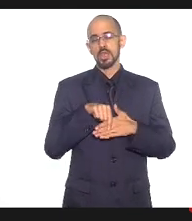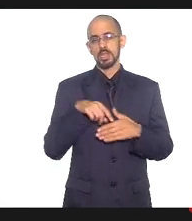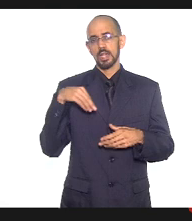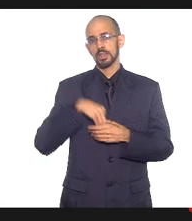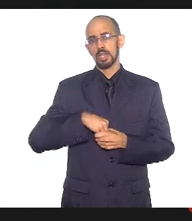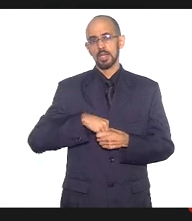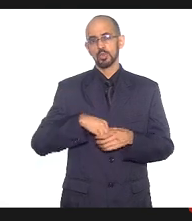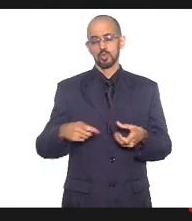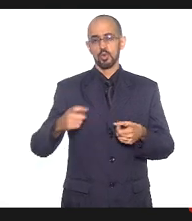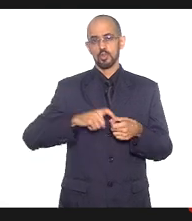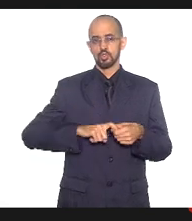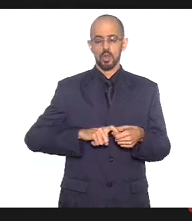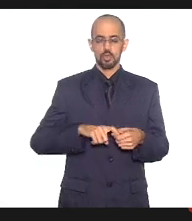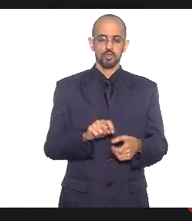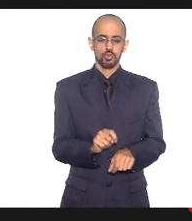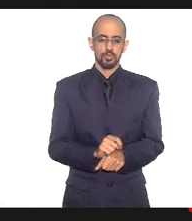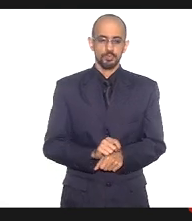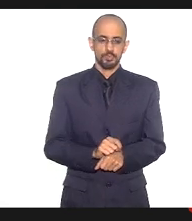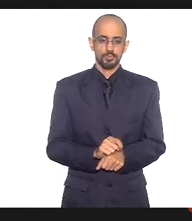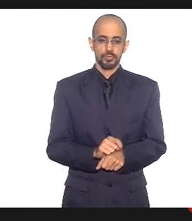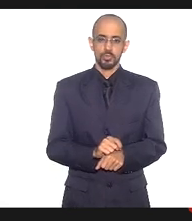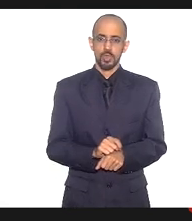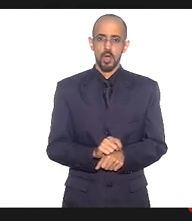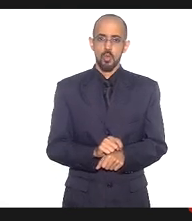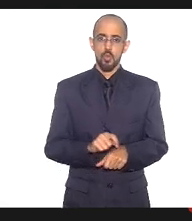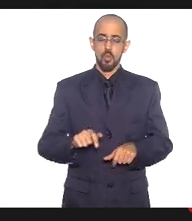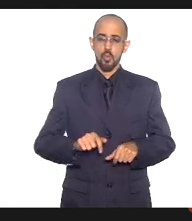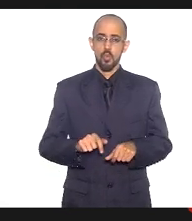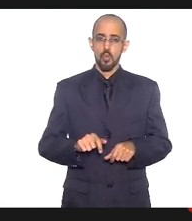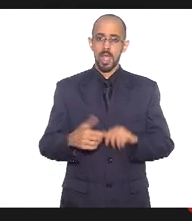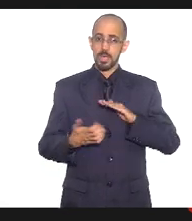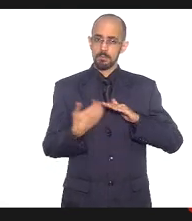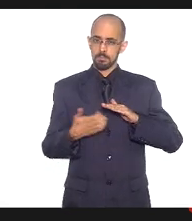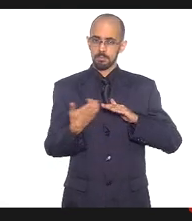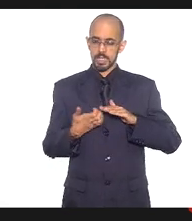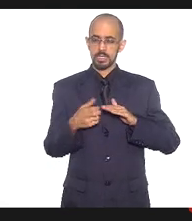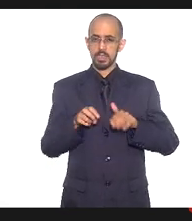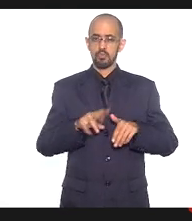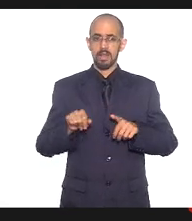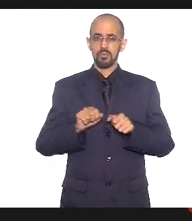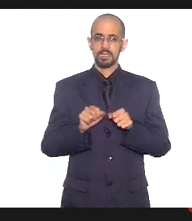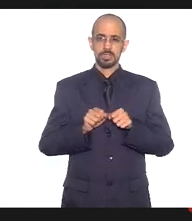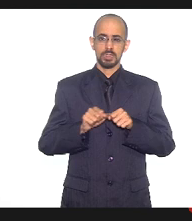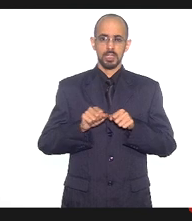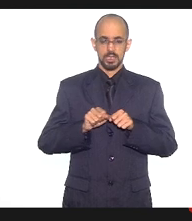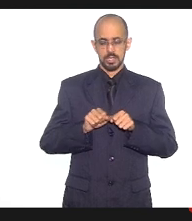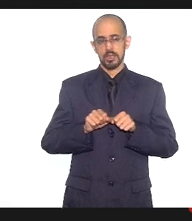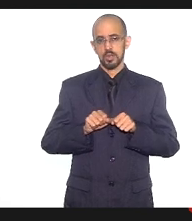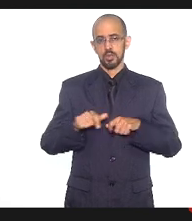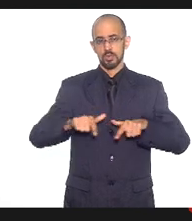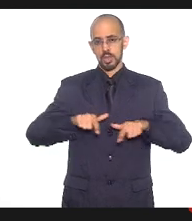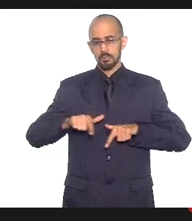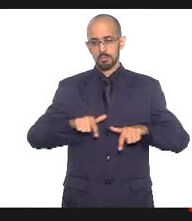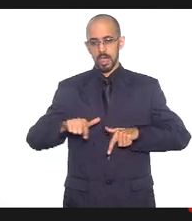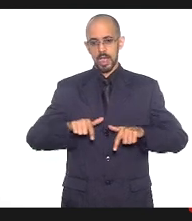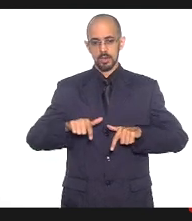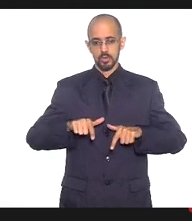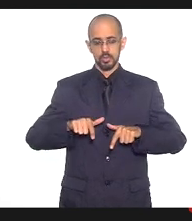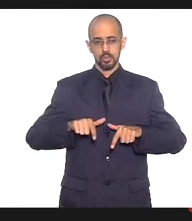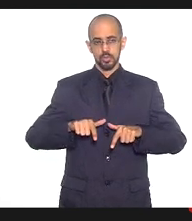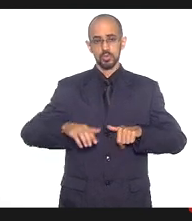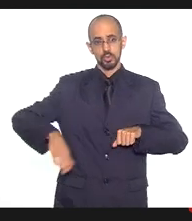Tá? O operador vai desempenhar atividade de condução das